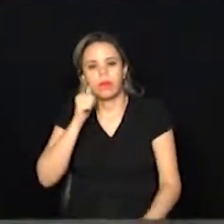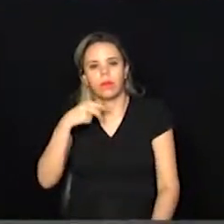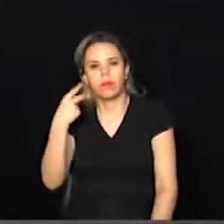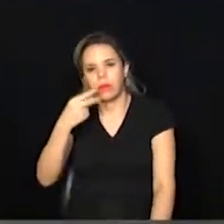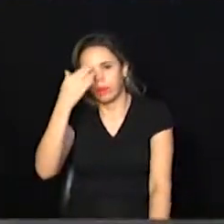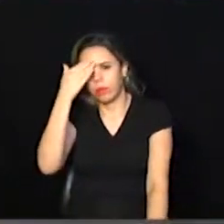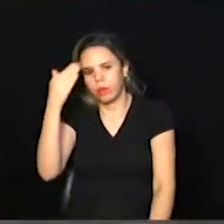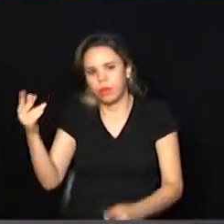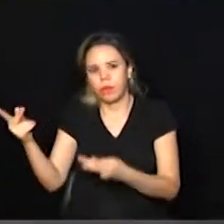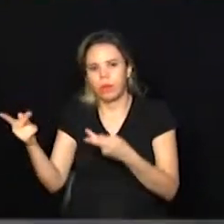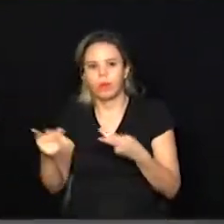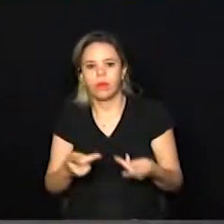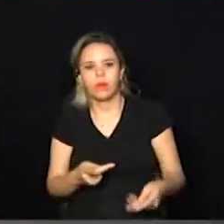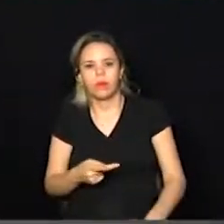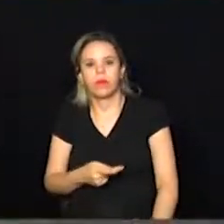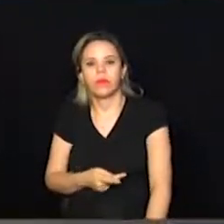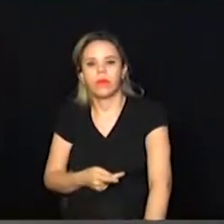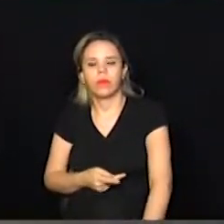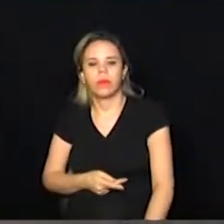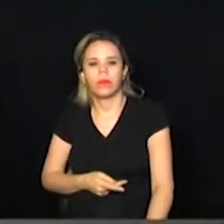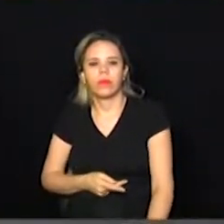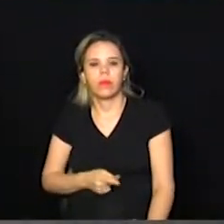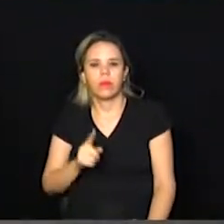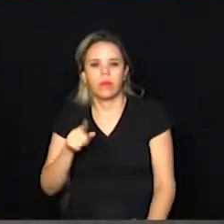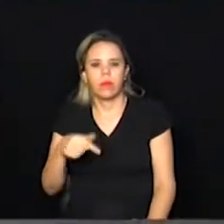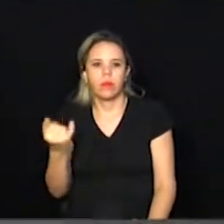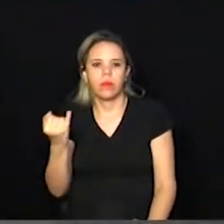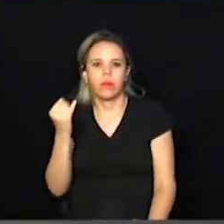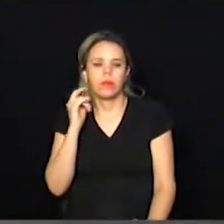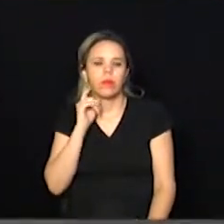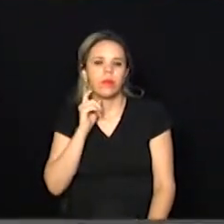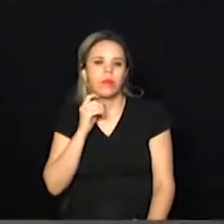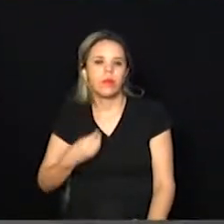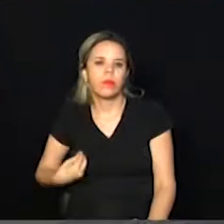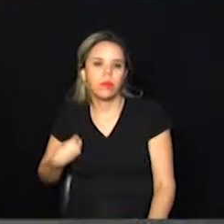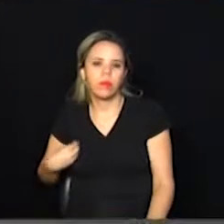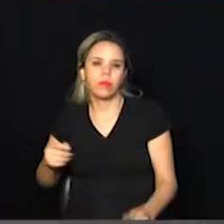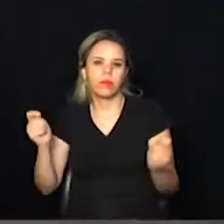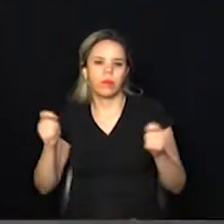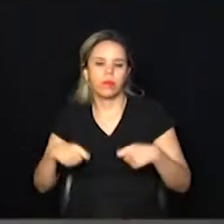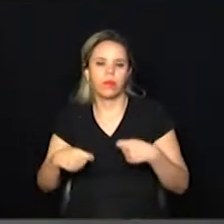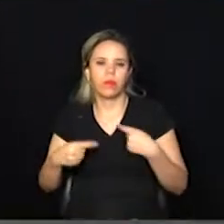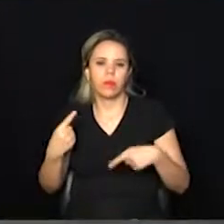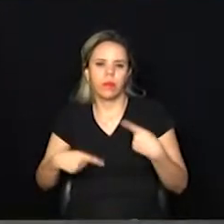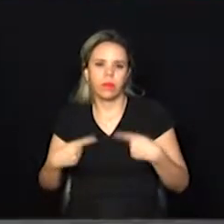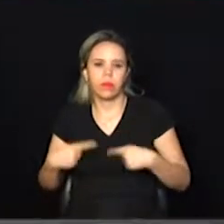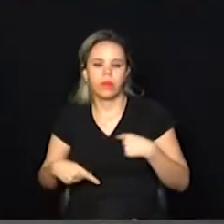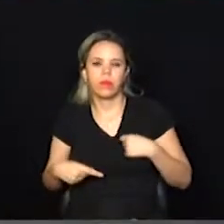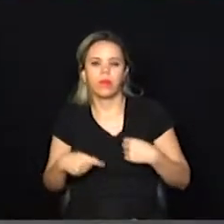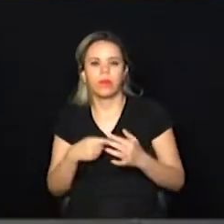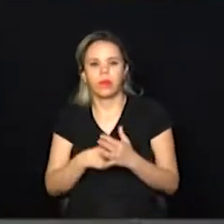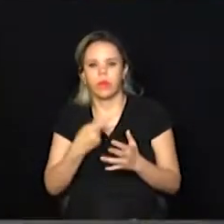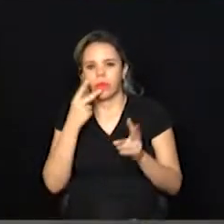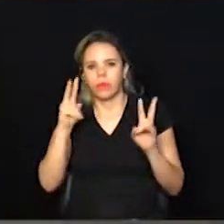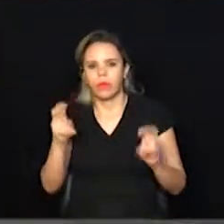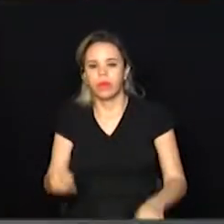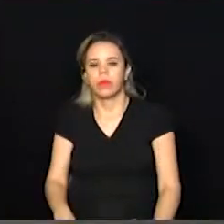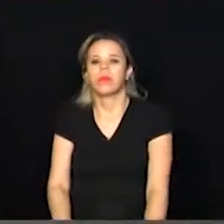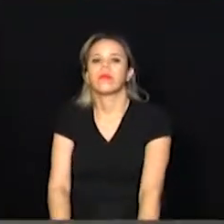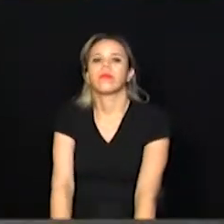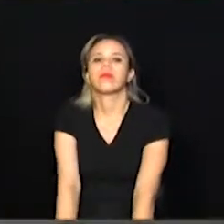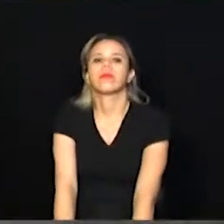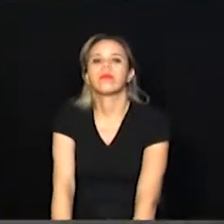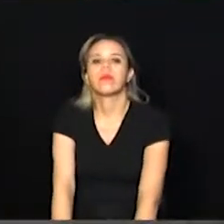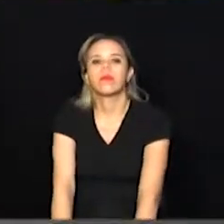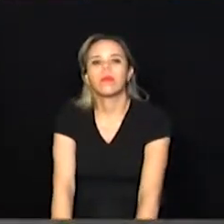obrigada pelo convite. É muito importante estarmos podendo discutir essa política e falar a respeito disso. É